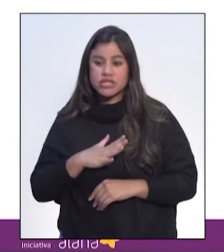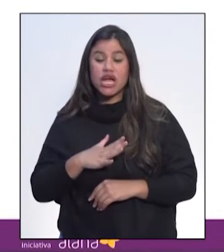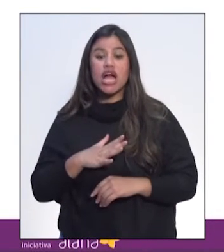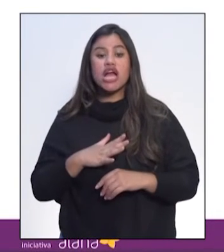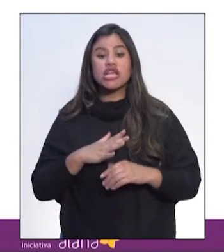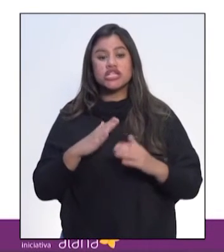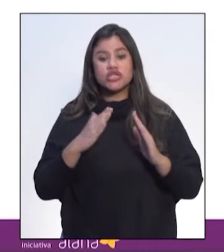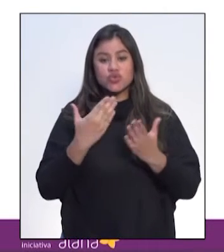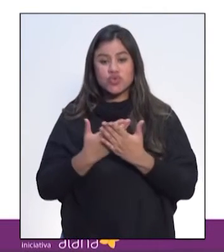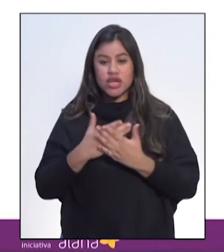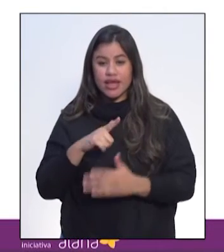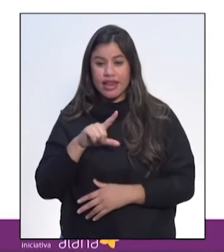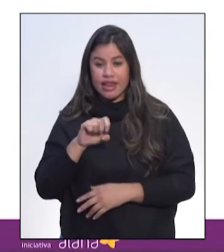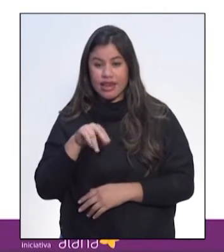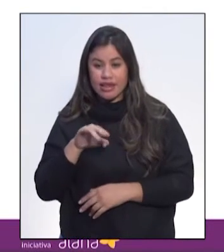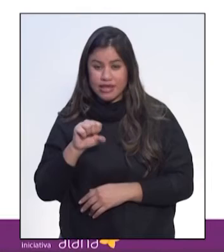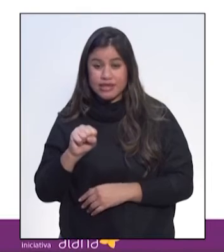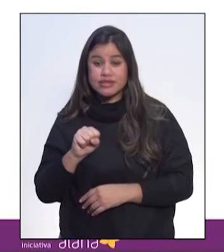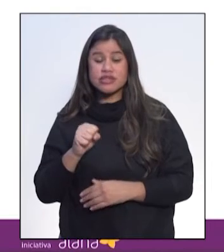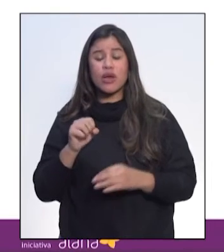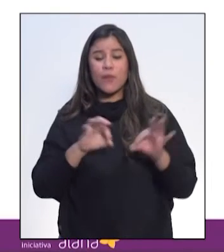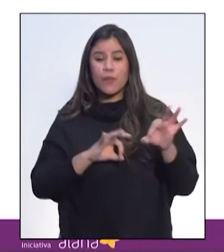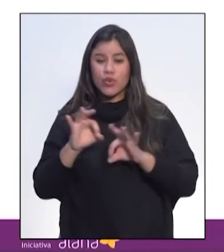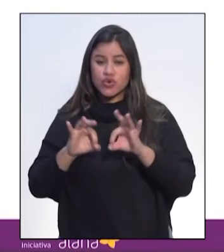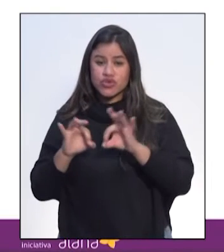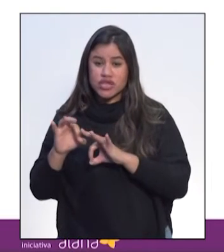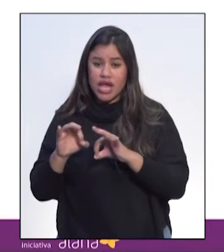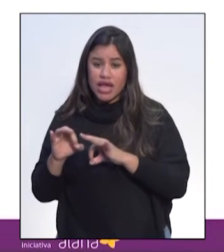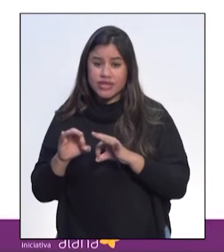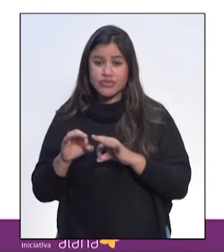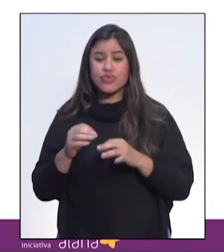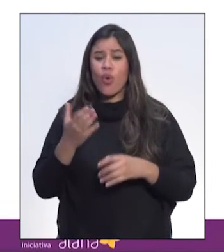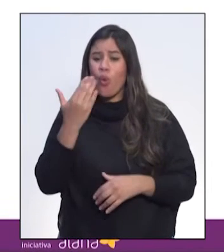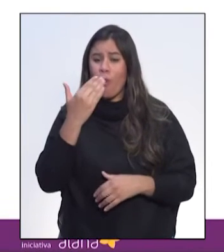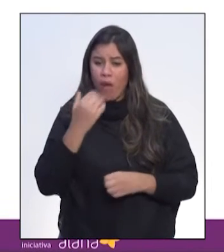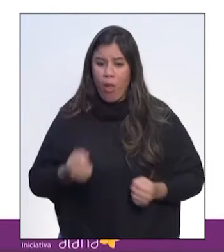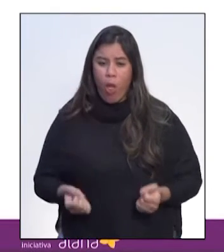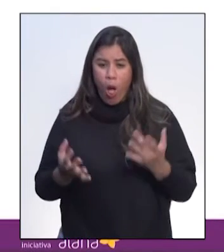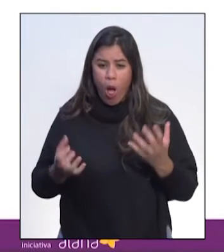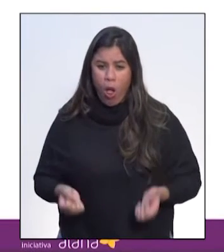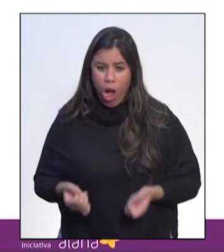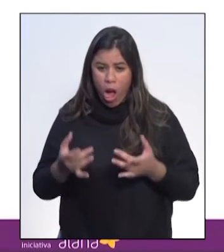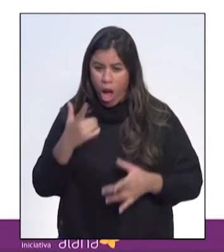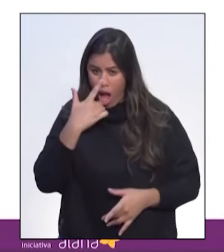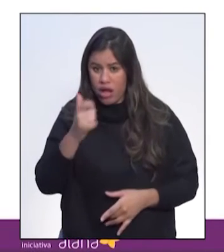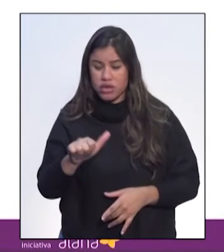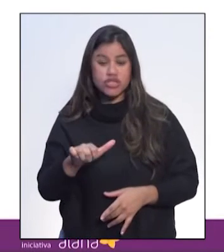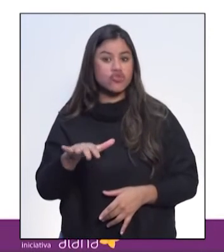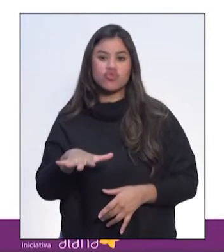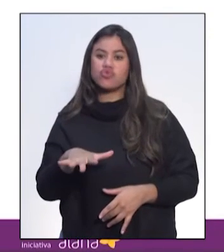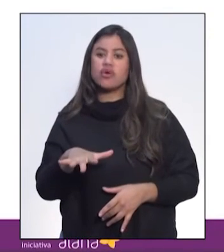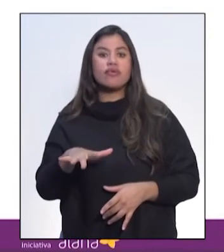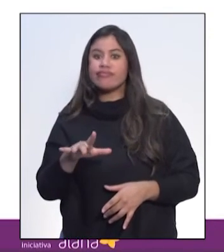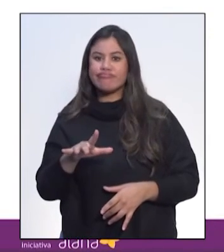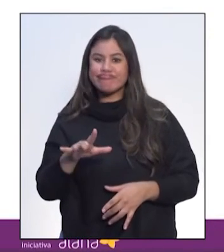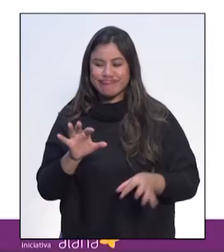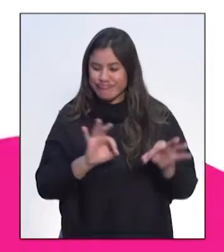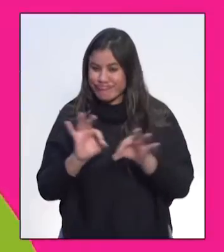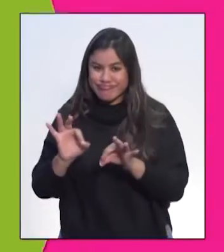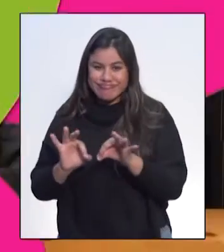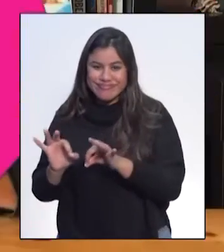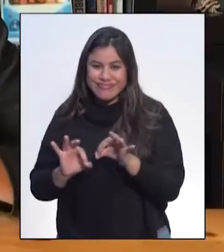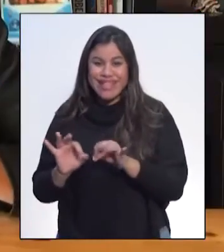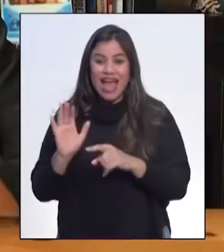Lins, São Paulo, criaram um projeto para minimizar o desperdício de alimentos e ajudar a diminuir o impacto ambiental em sua